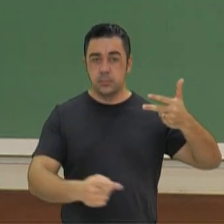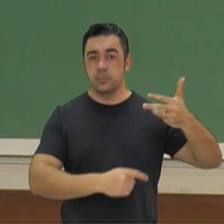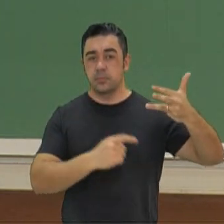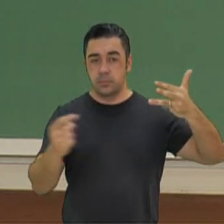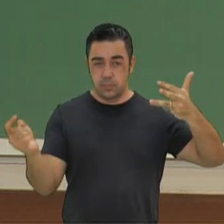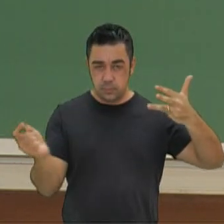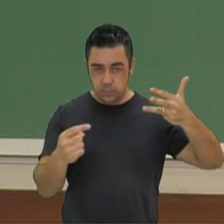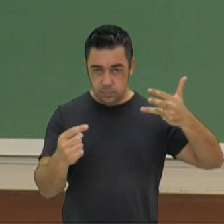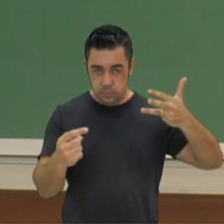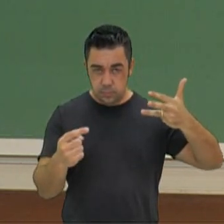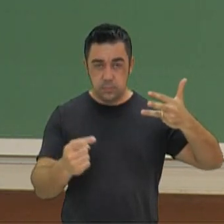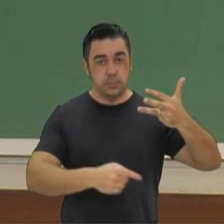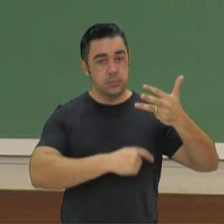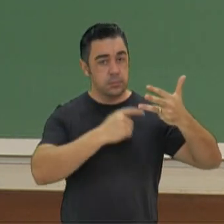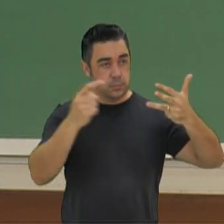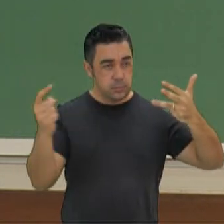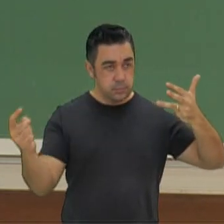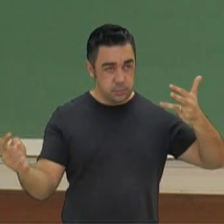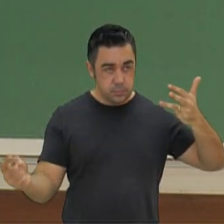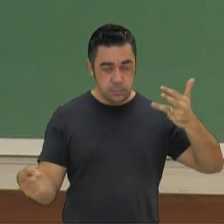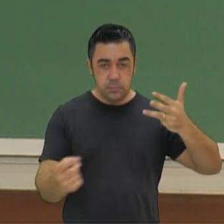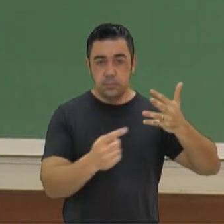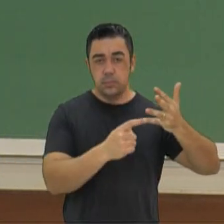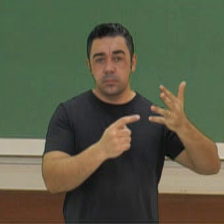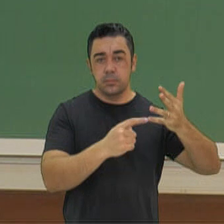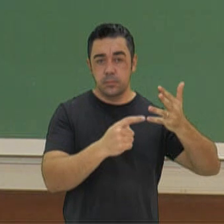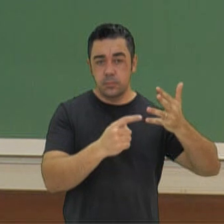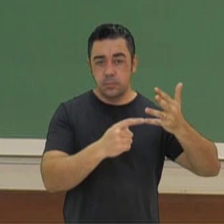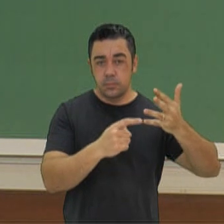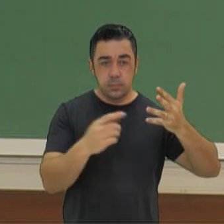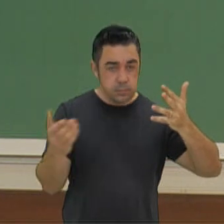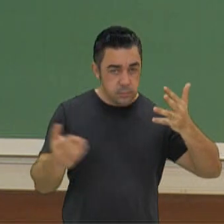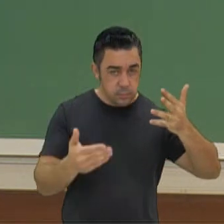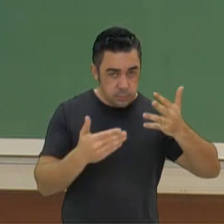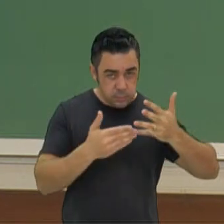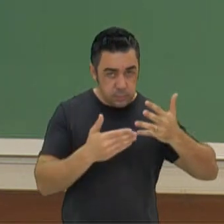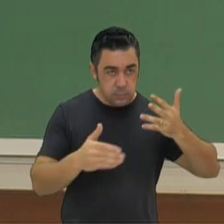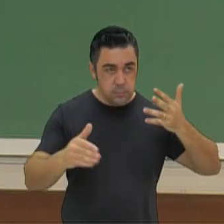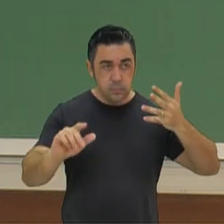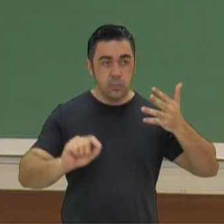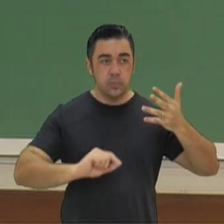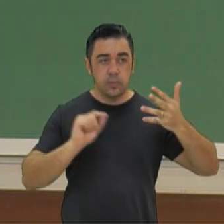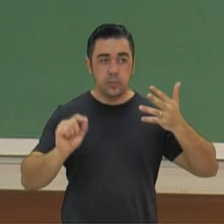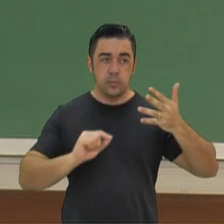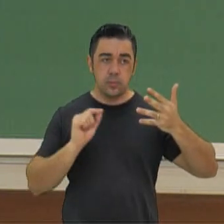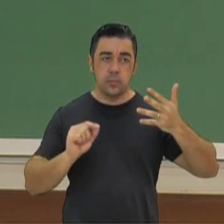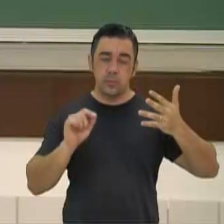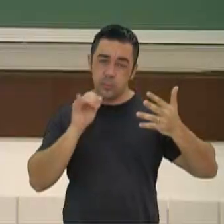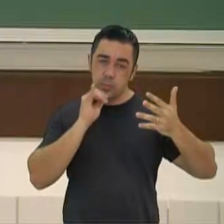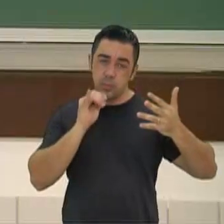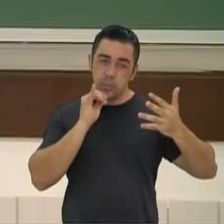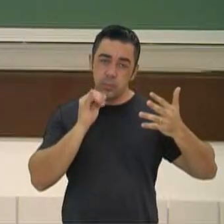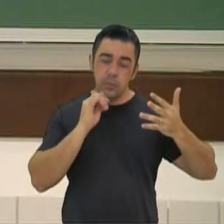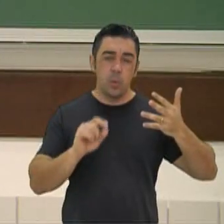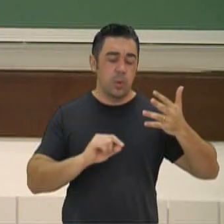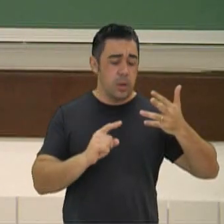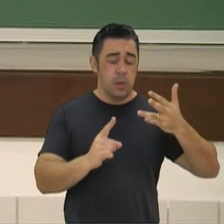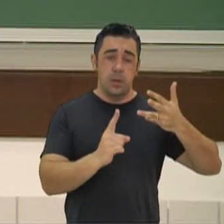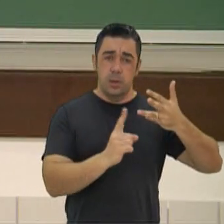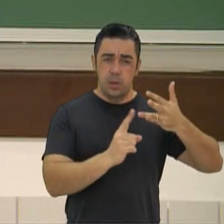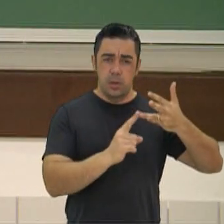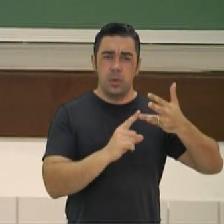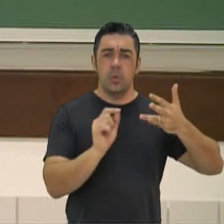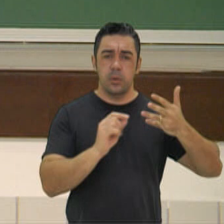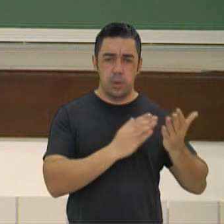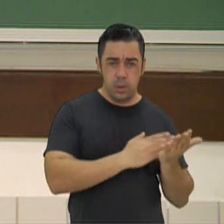comparada, irradiação adaptativa e convergência evolutiva. É importante a gente entender convergência e irradiação